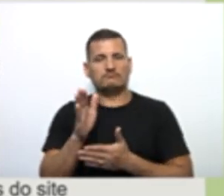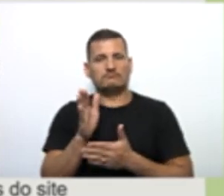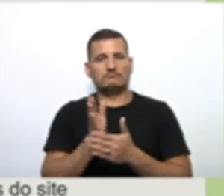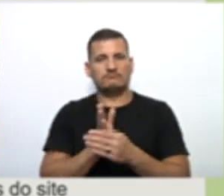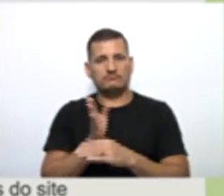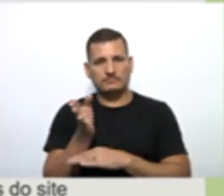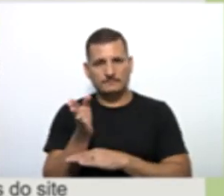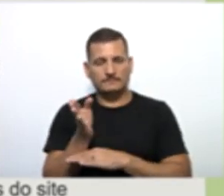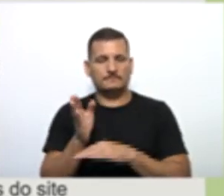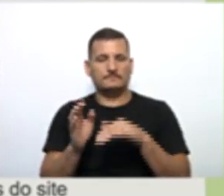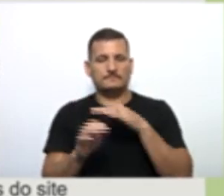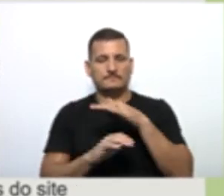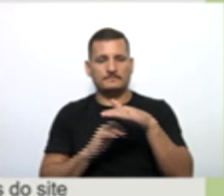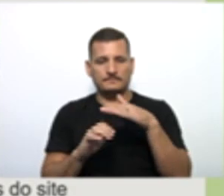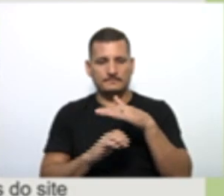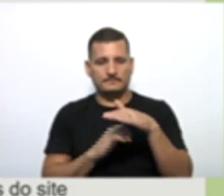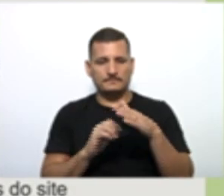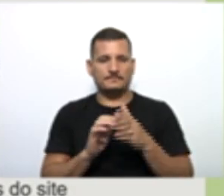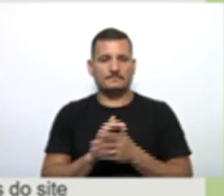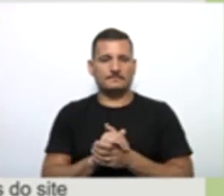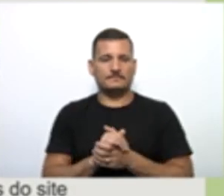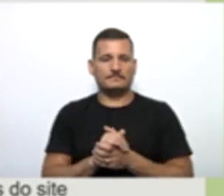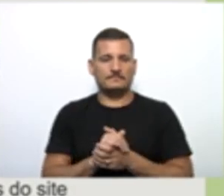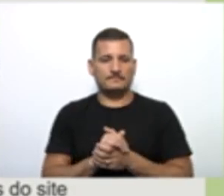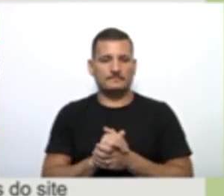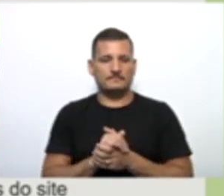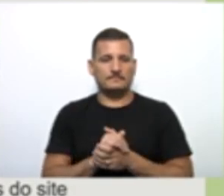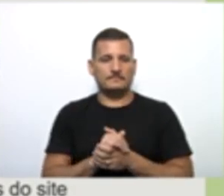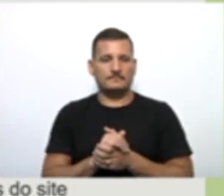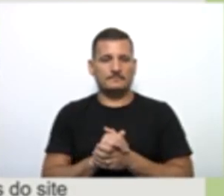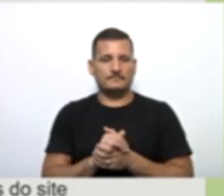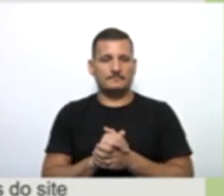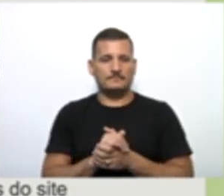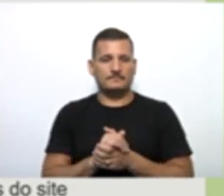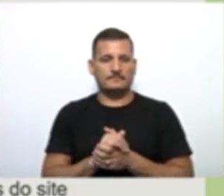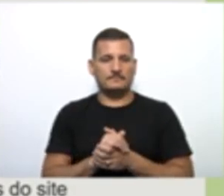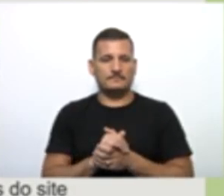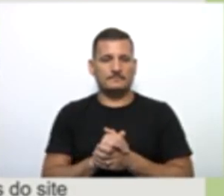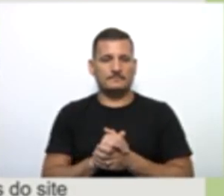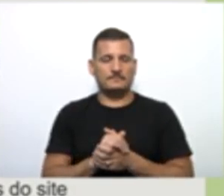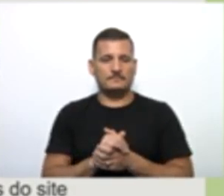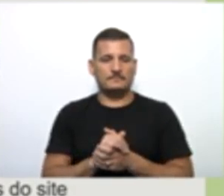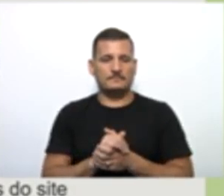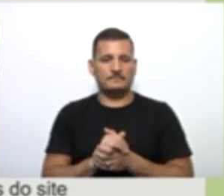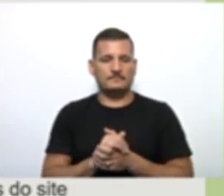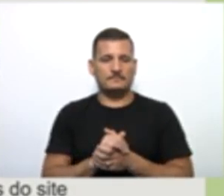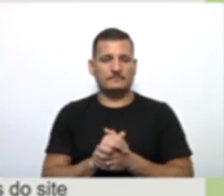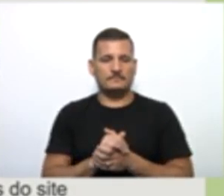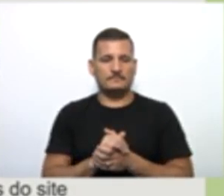instituição aplicar. E tem aqui, ó, o modelo do banner